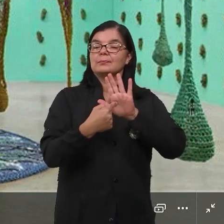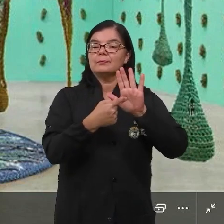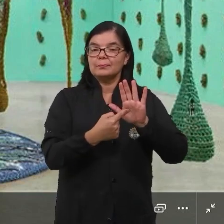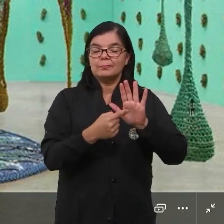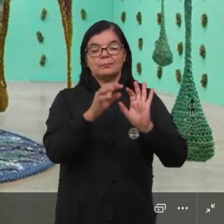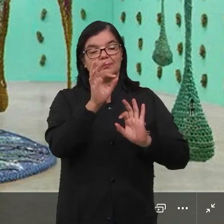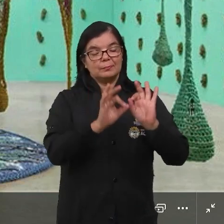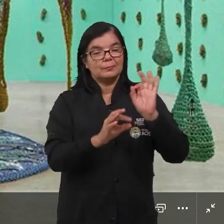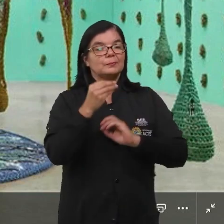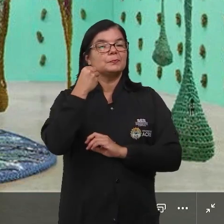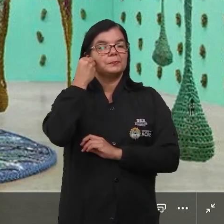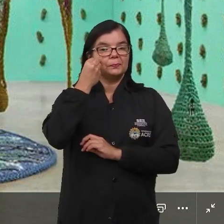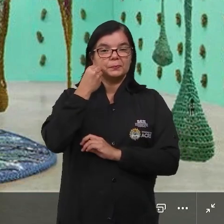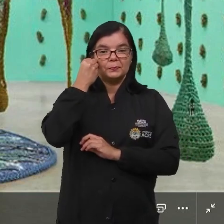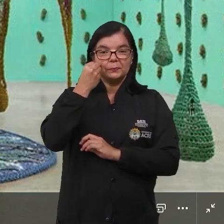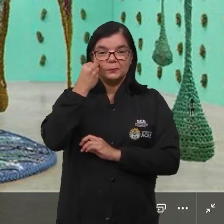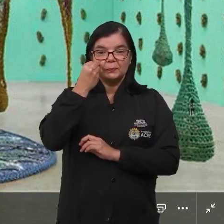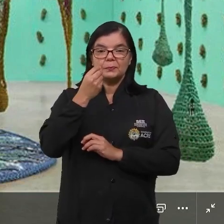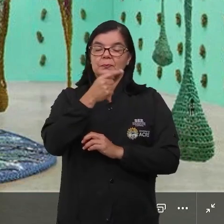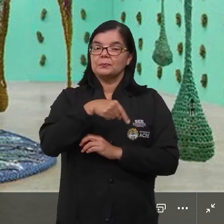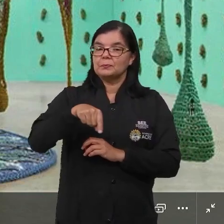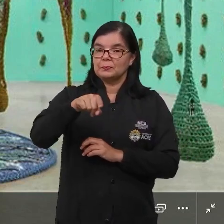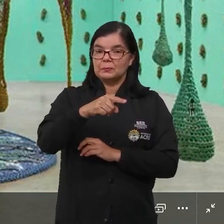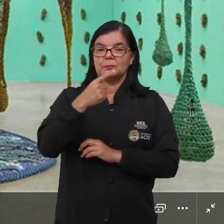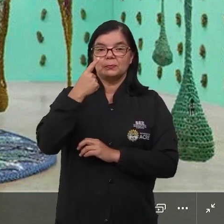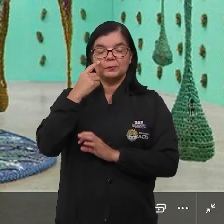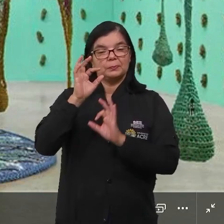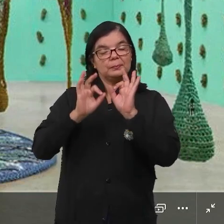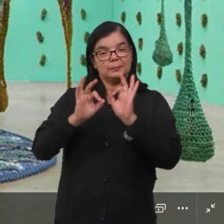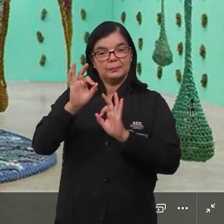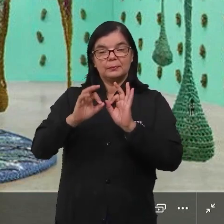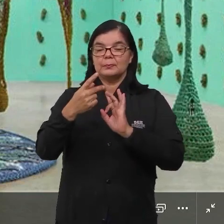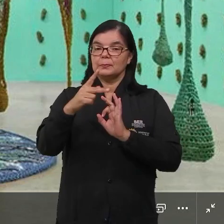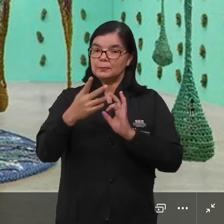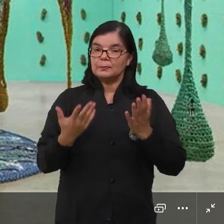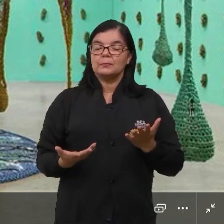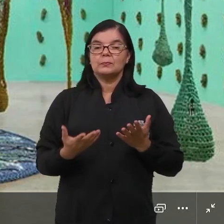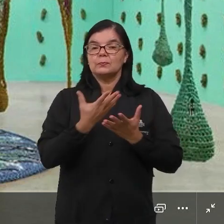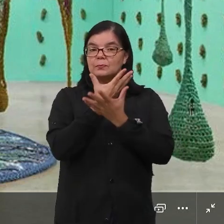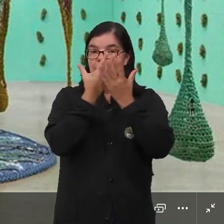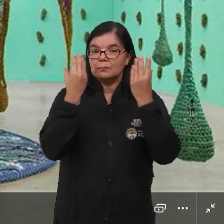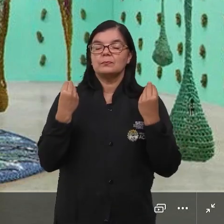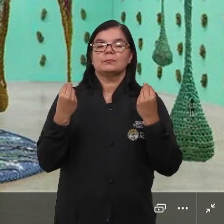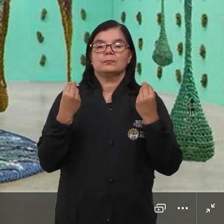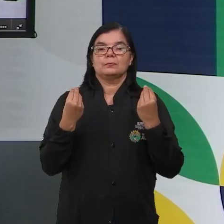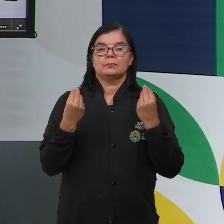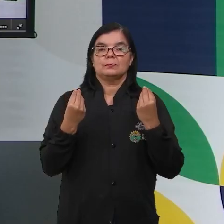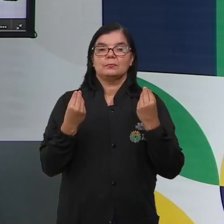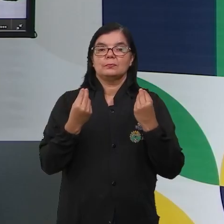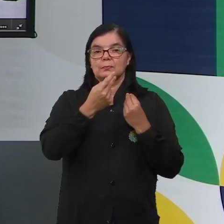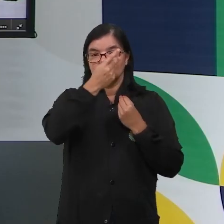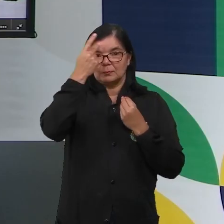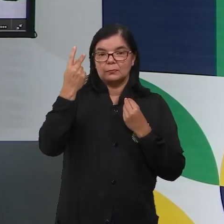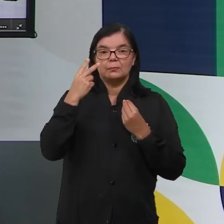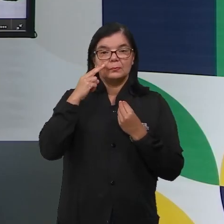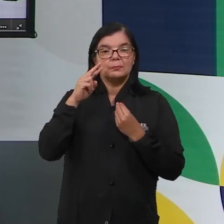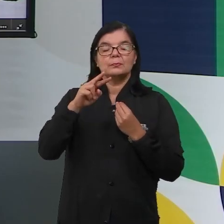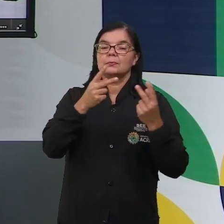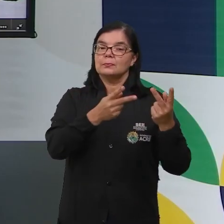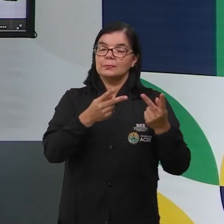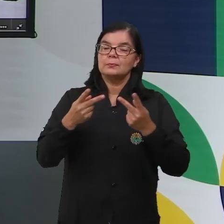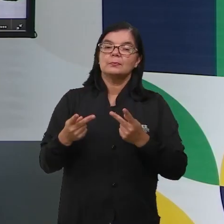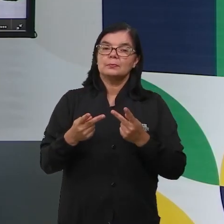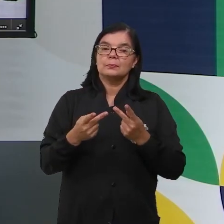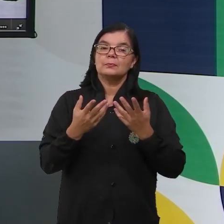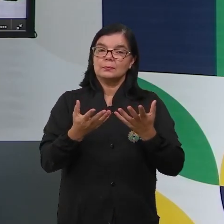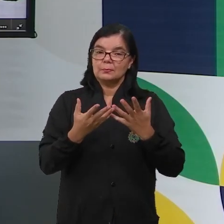uma experiência. Então, você, quando for montar a sua exposição, não esqueça que as pessoas que forem visitar,